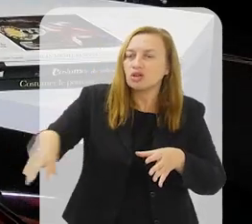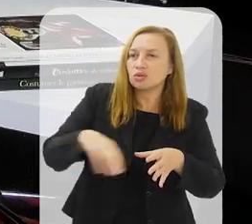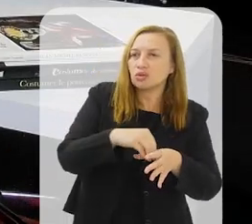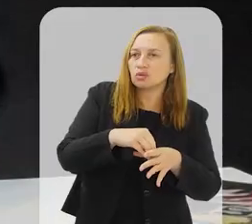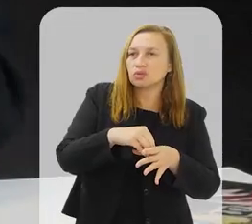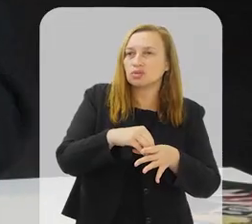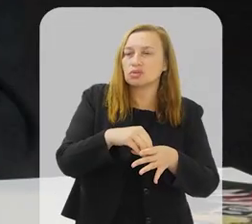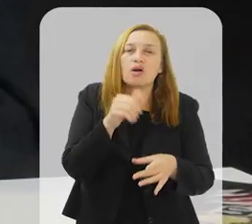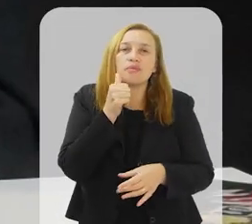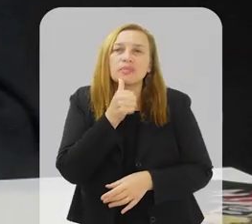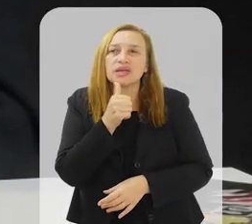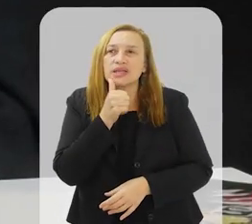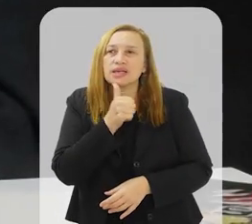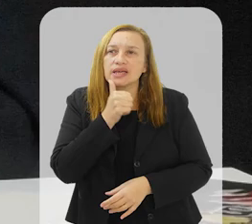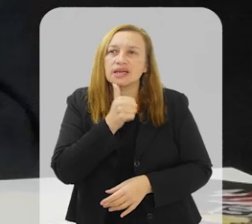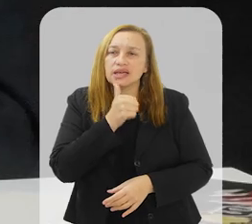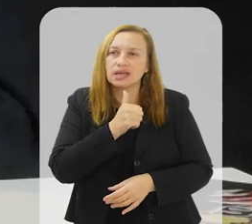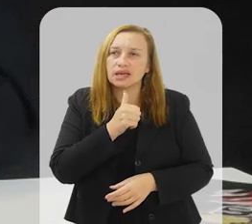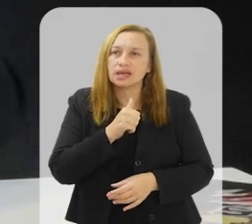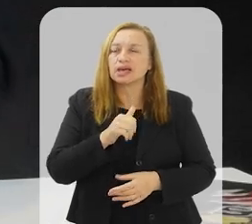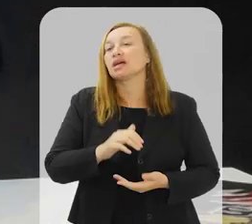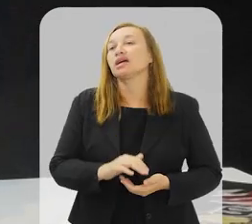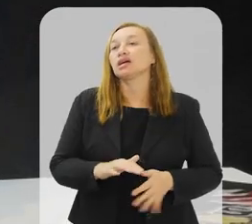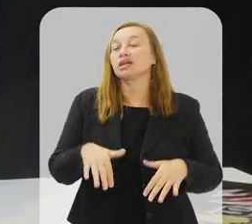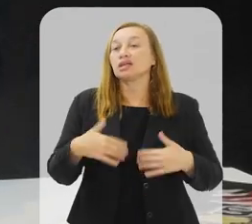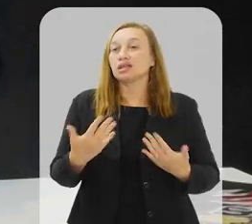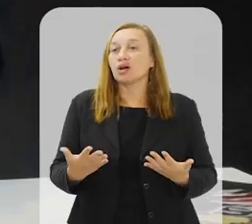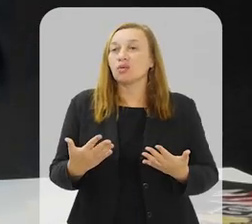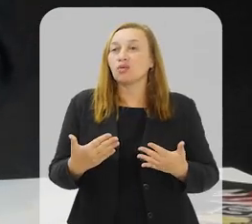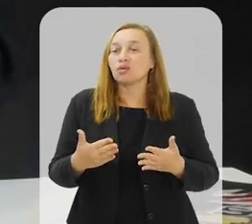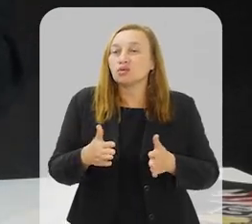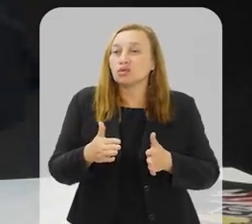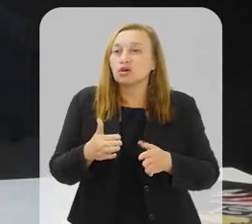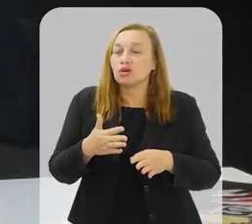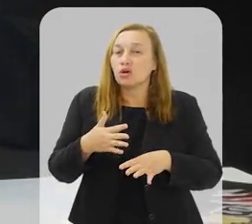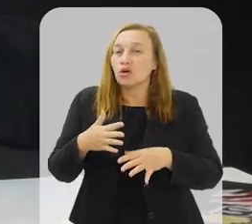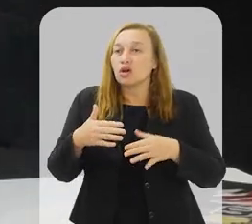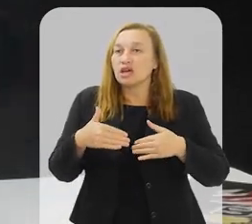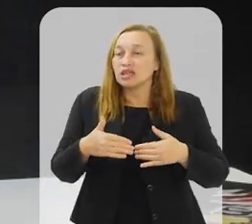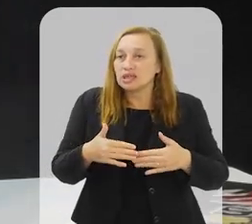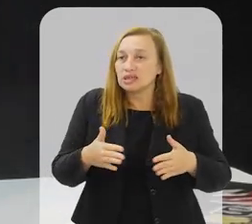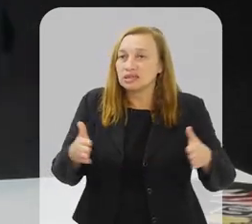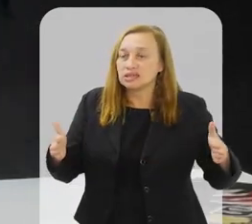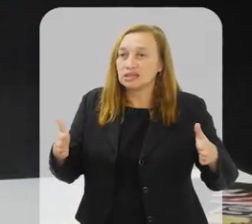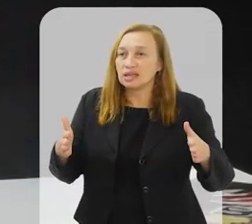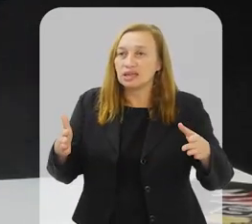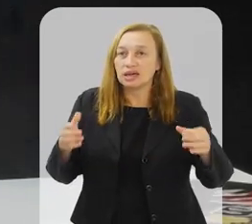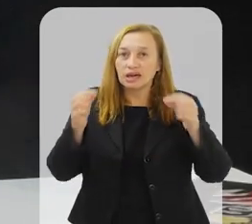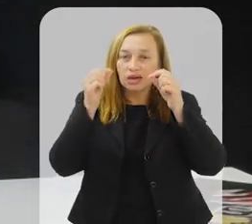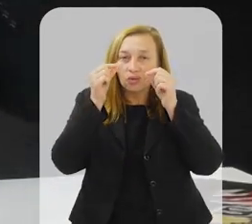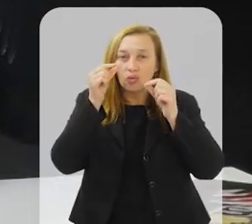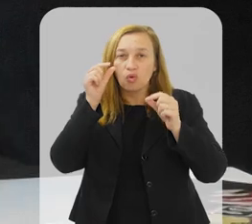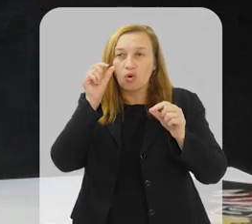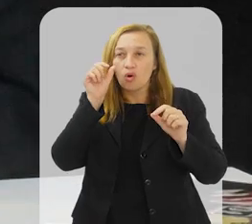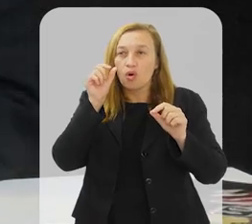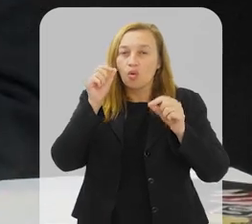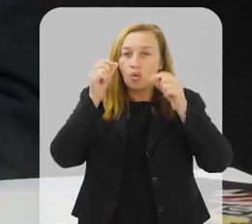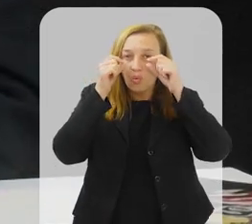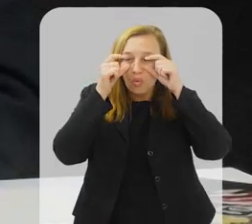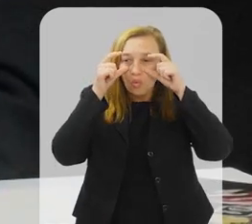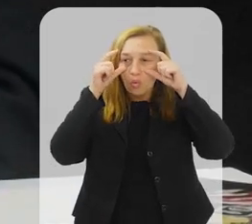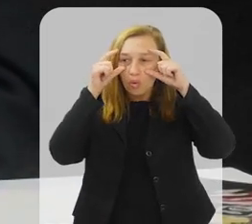eu introduzo a Carolina e quando as figuras de mulher abrem e surg aqueles olhos pá